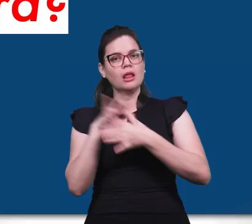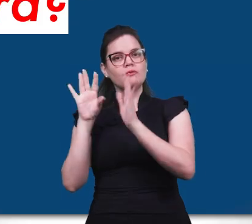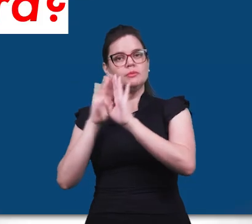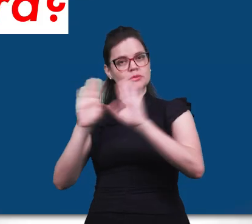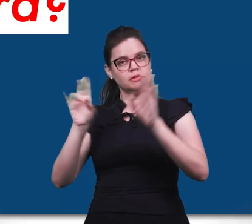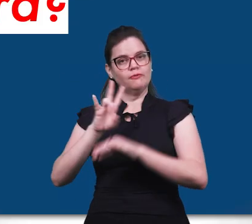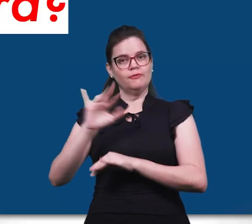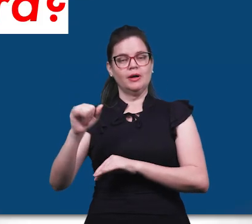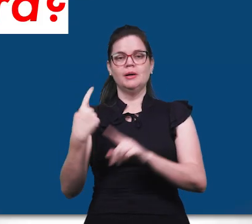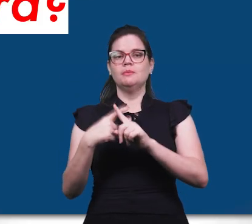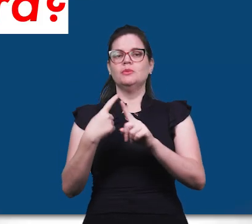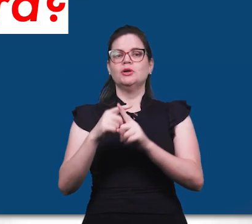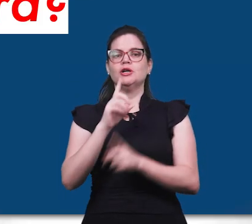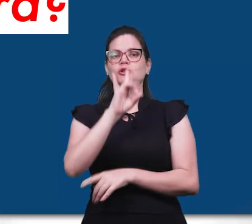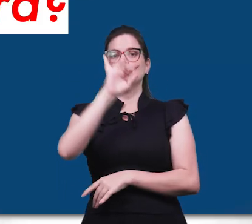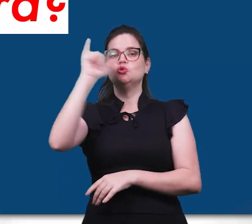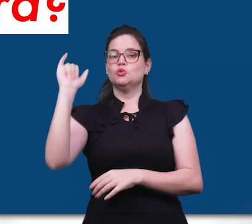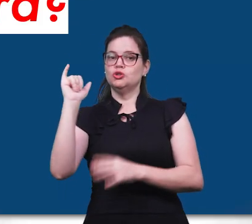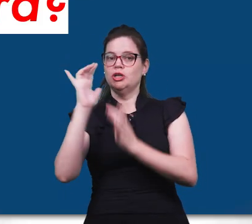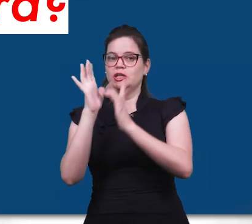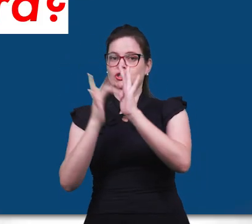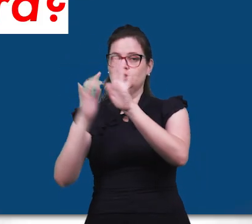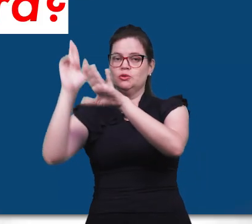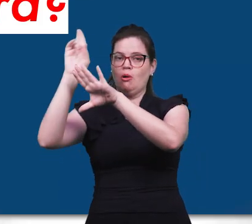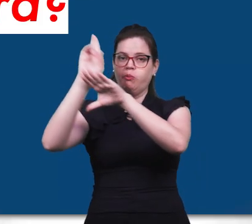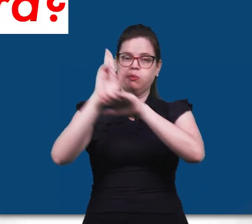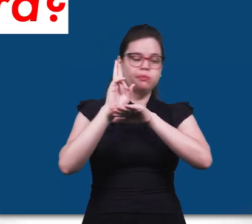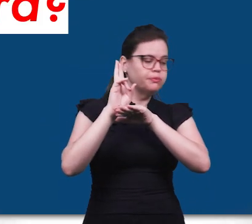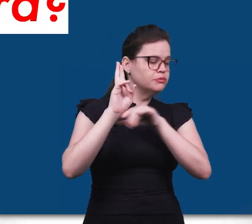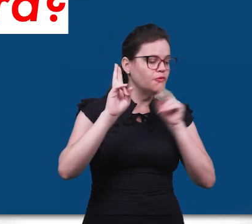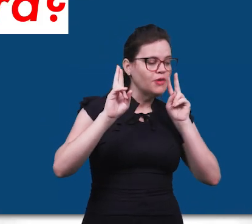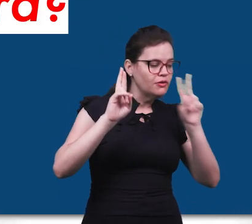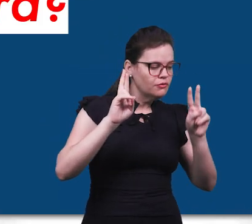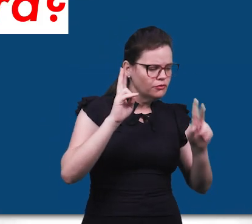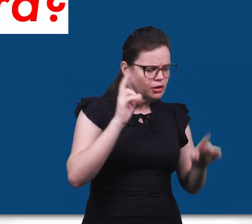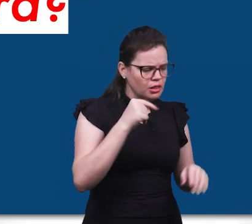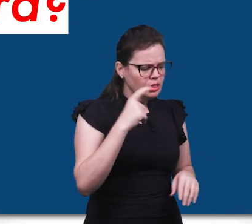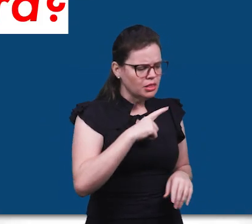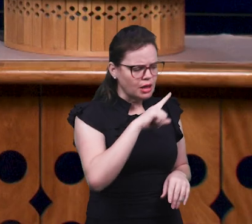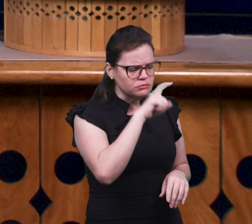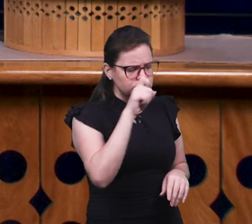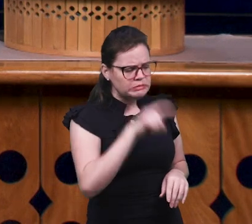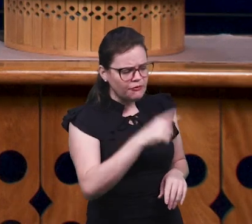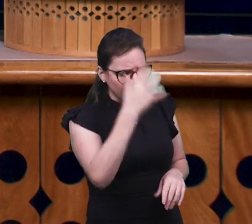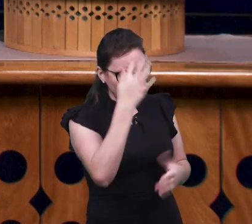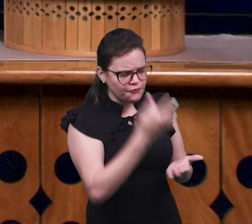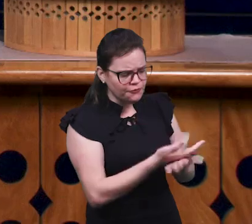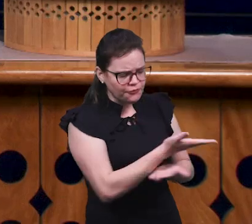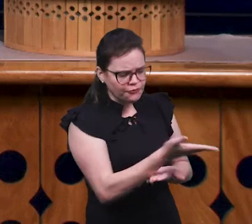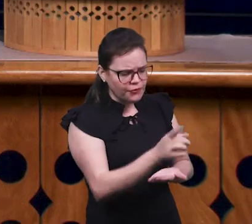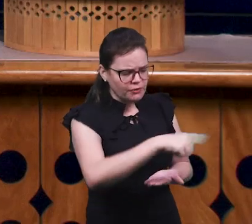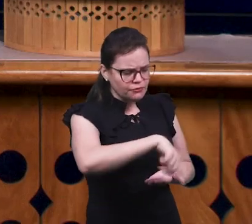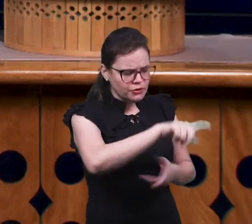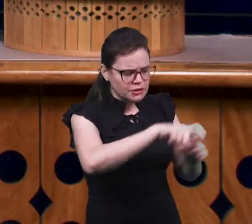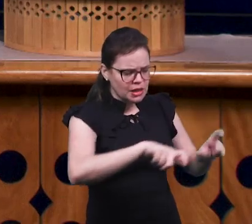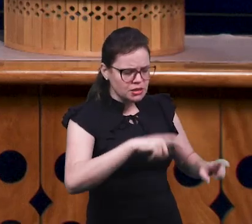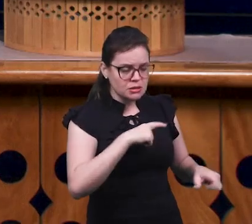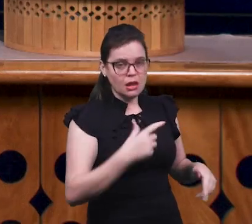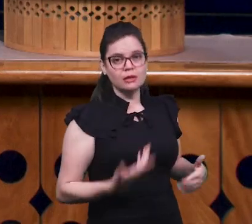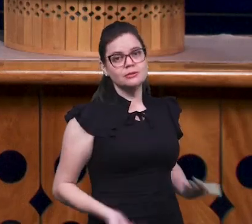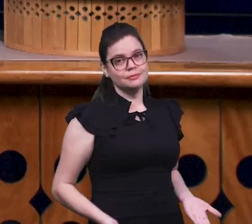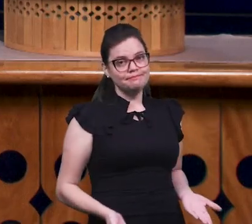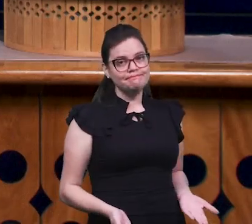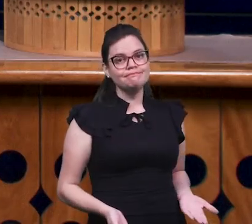falou o seguinte, quando o Filho do Homem voltar, achará fé na terra. Vemos um momento em que a fé está sendo atacada, de todo